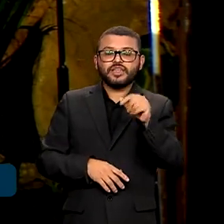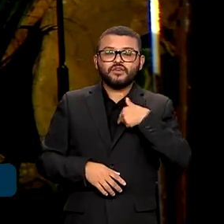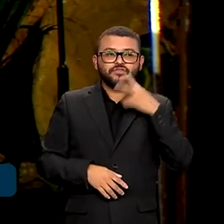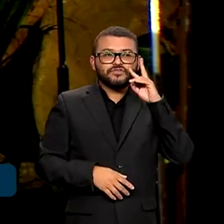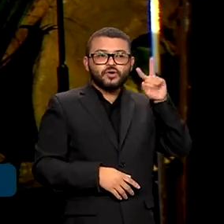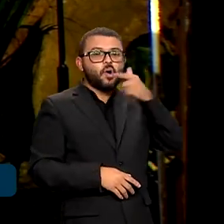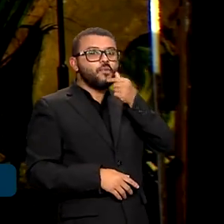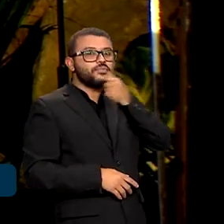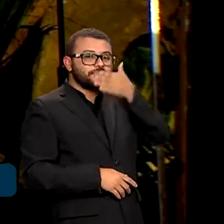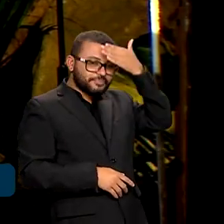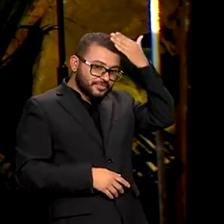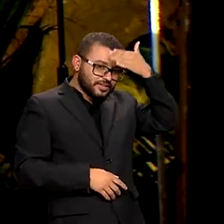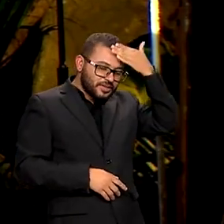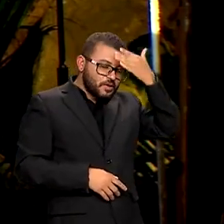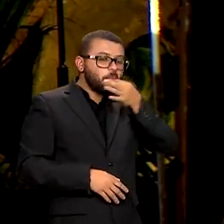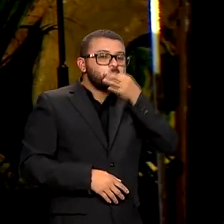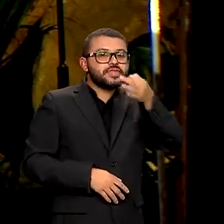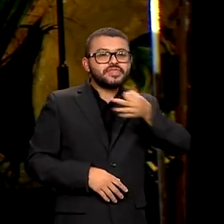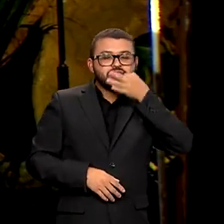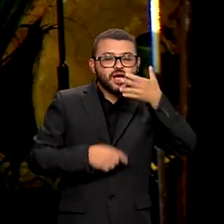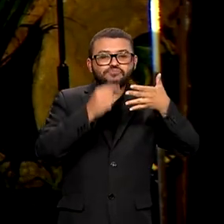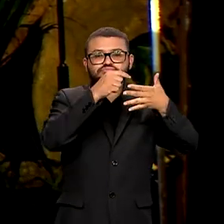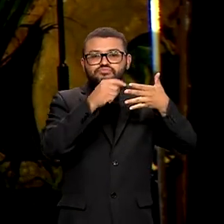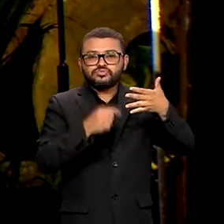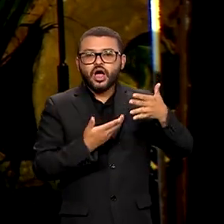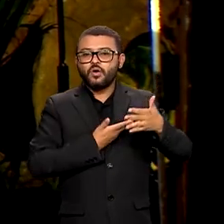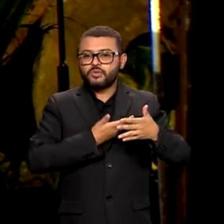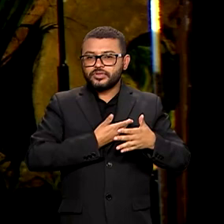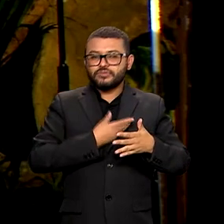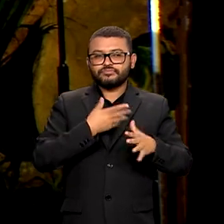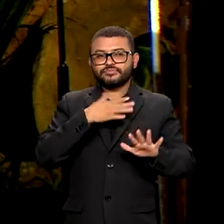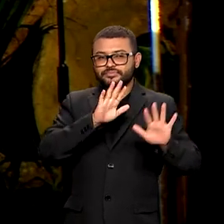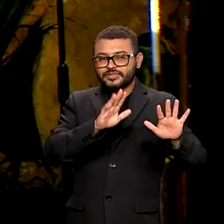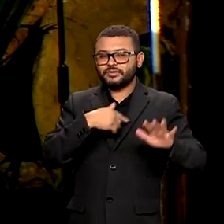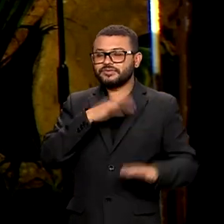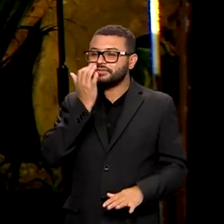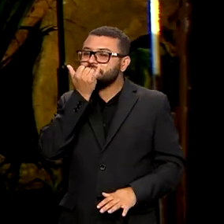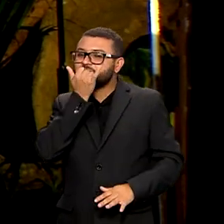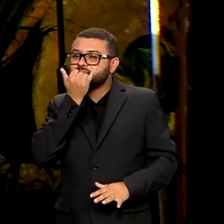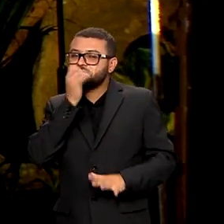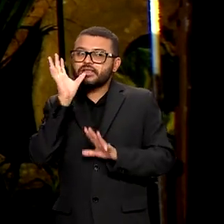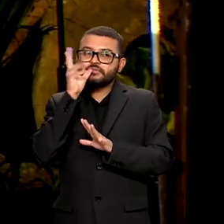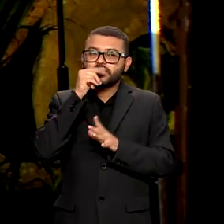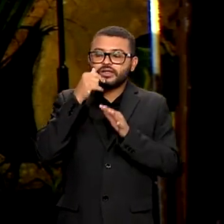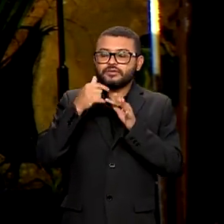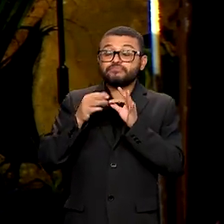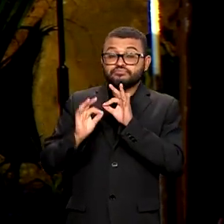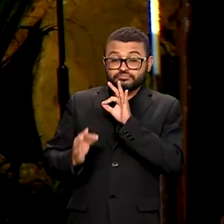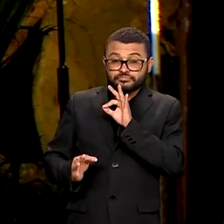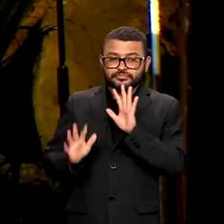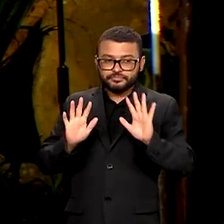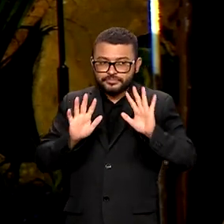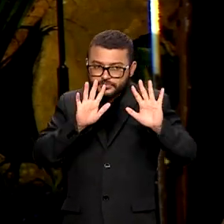Márcio recomendando ali alguns colegas, não é? Eu já estou extrapolando, mas